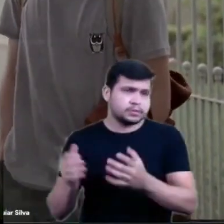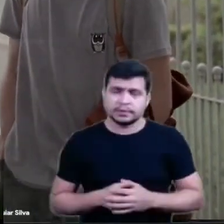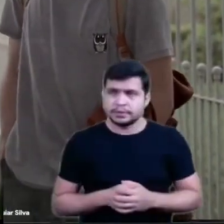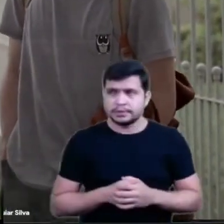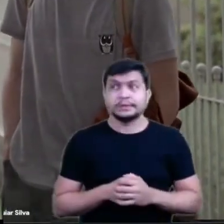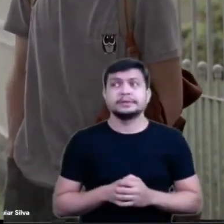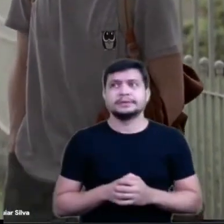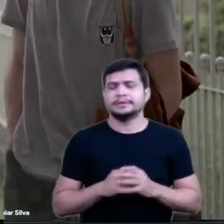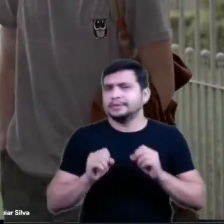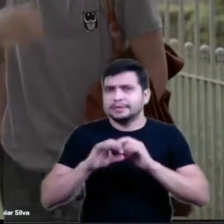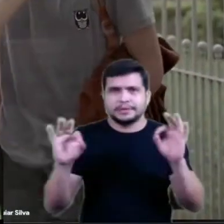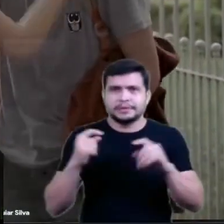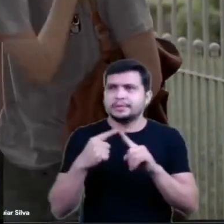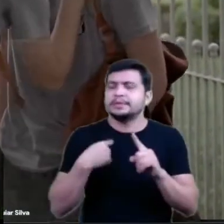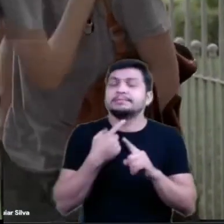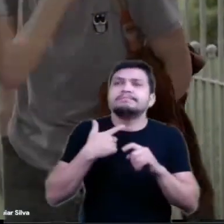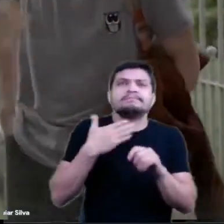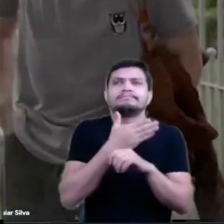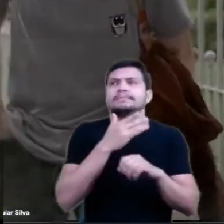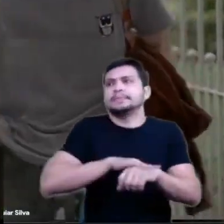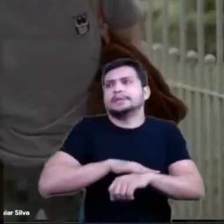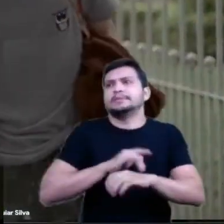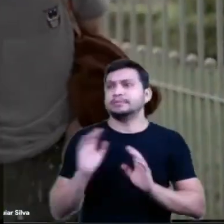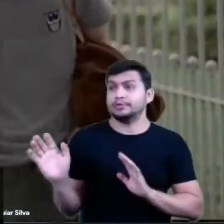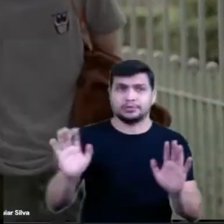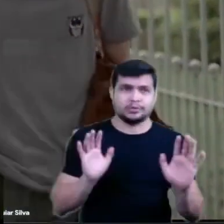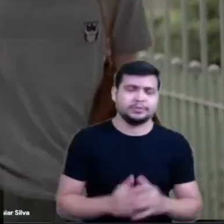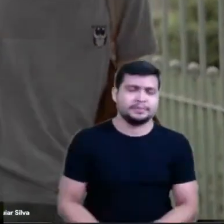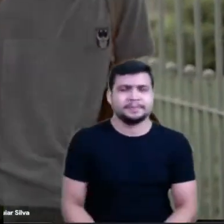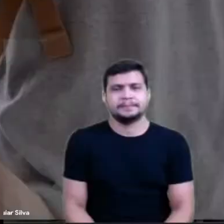morrendo de vontade de ir no banheiro. Tchau, meninas. Até amanhã, viu? Bem.